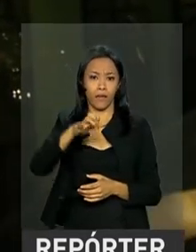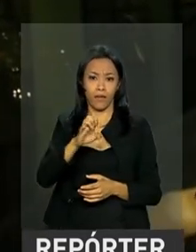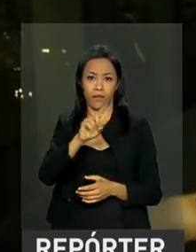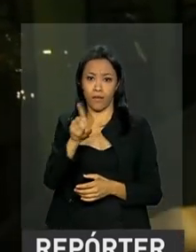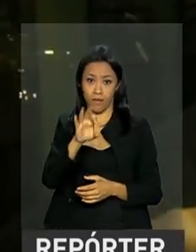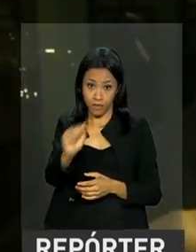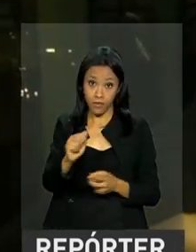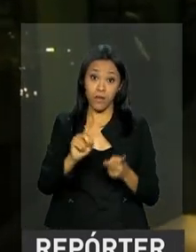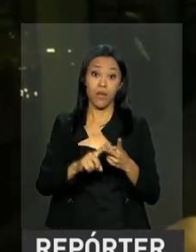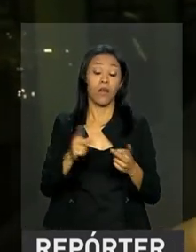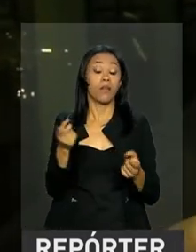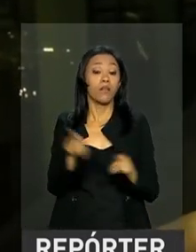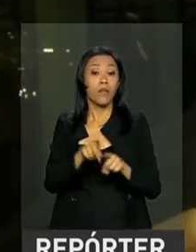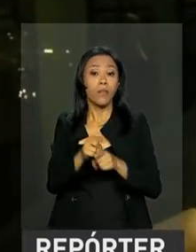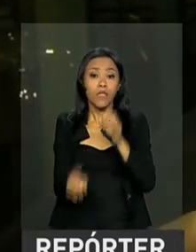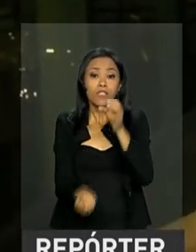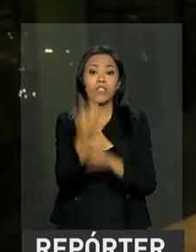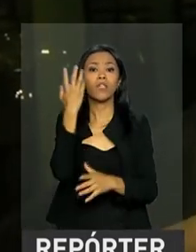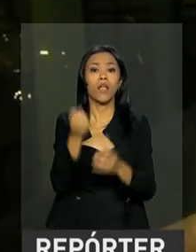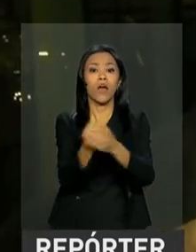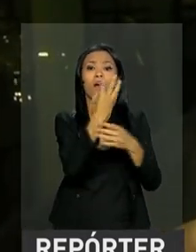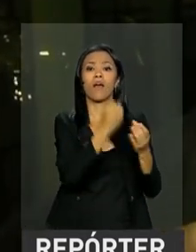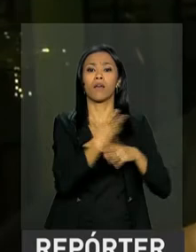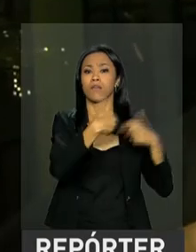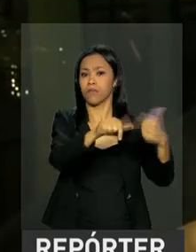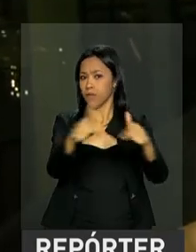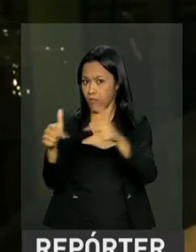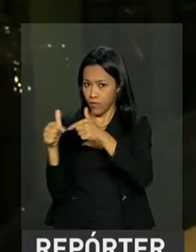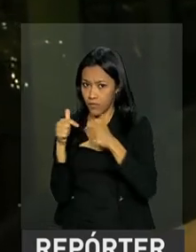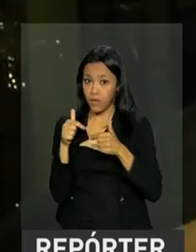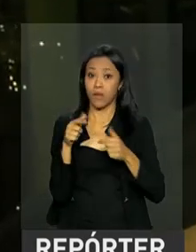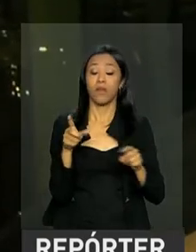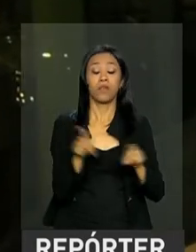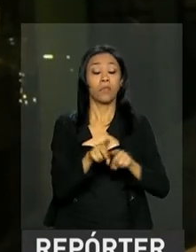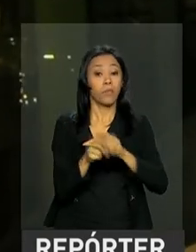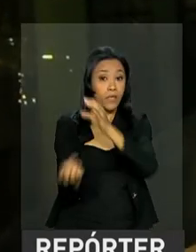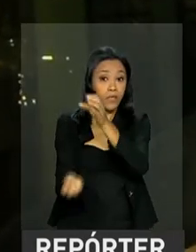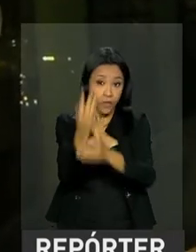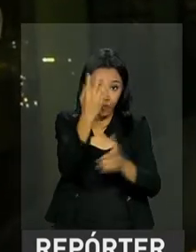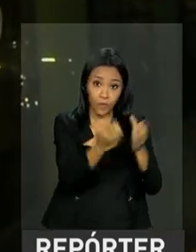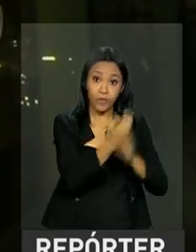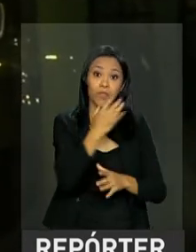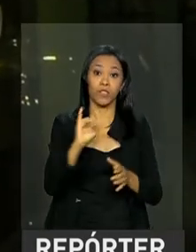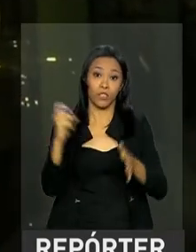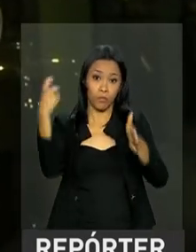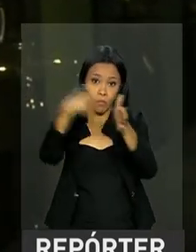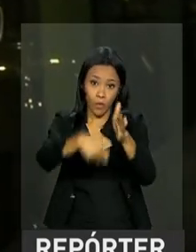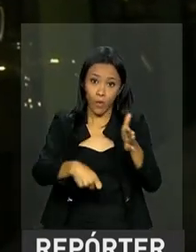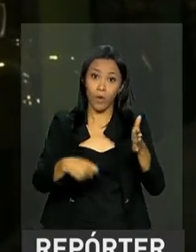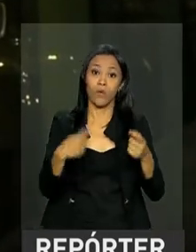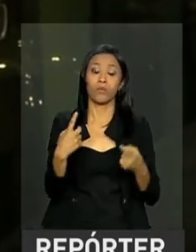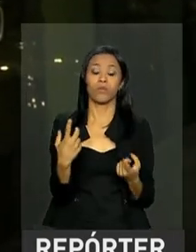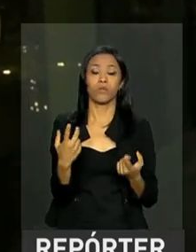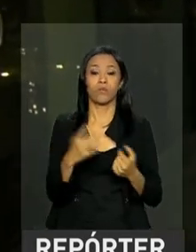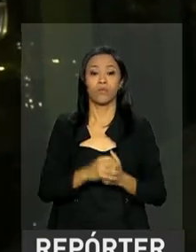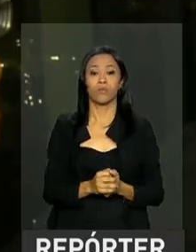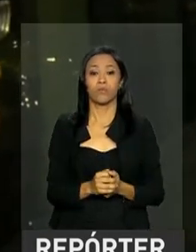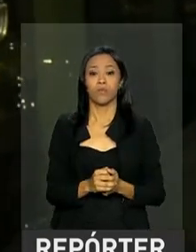para brasileiros, para família de brasileiros, geração de impostos, encomendas para a indústria nacional.